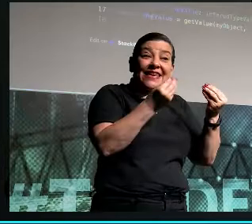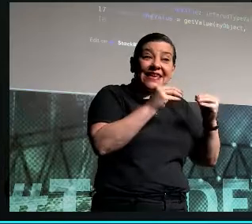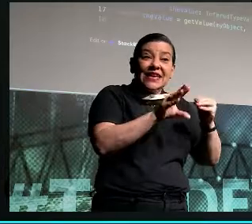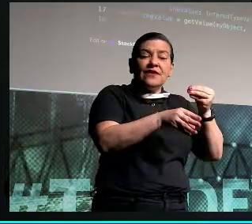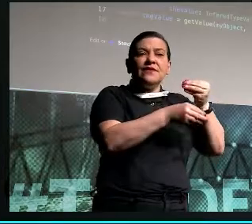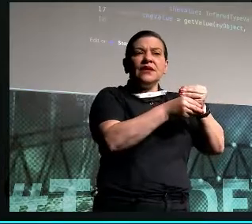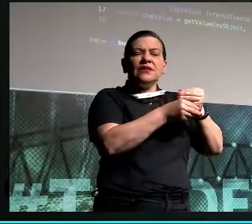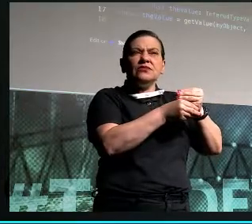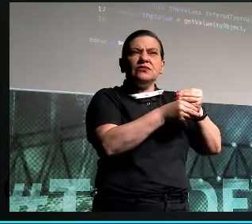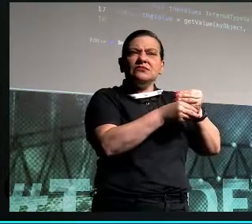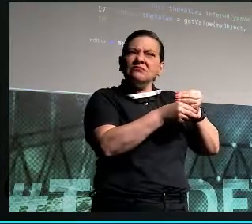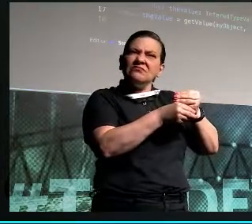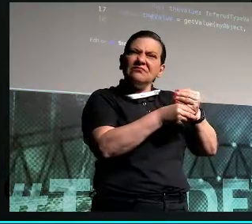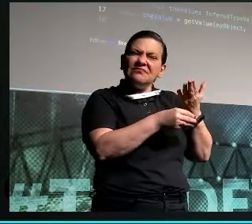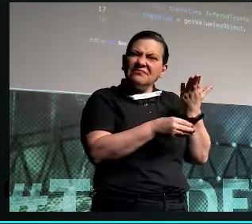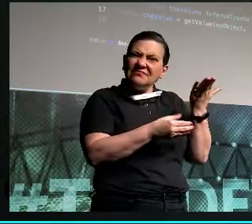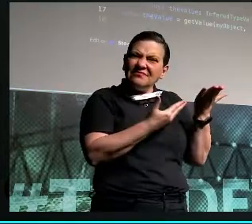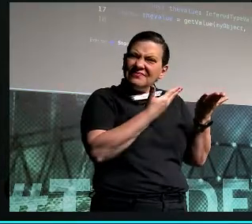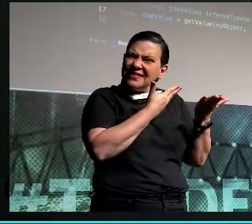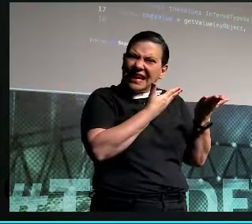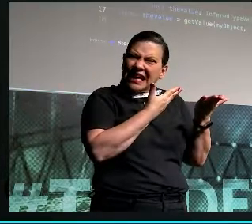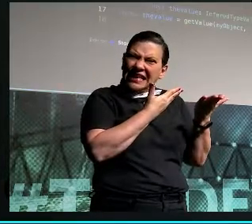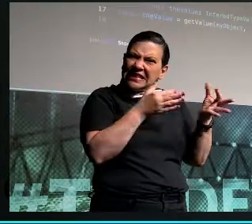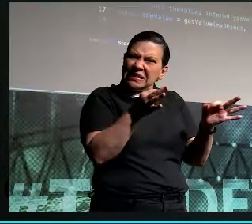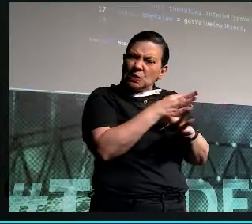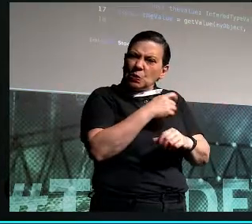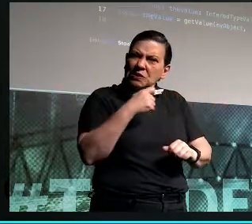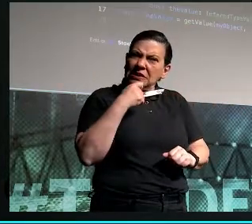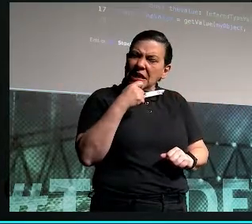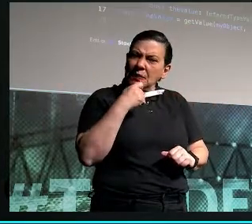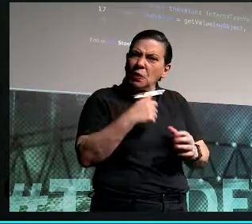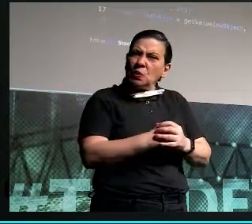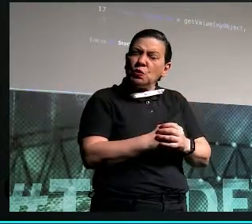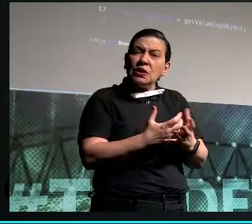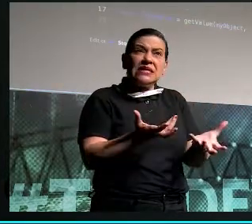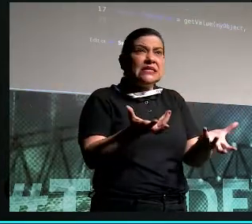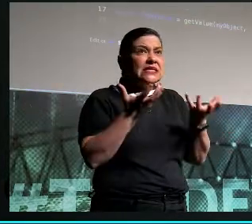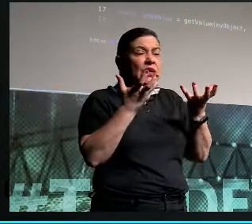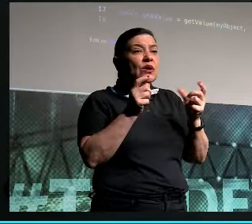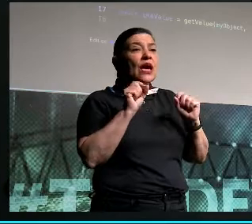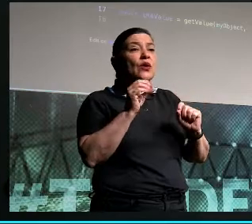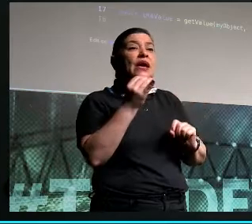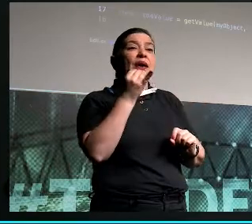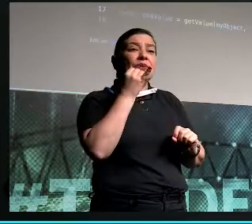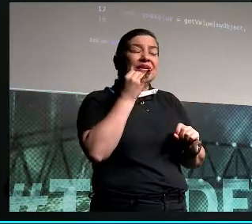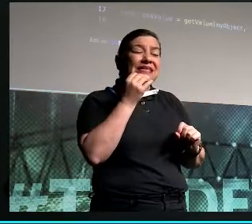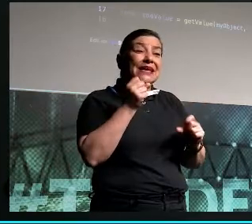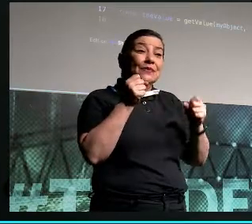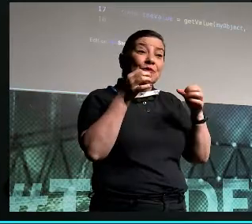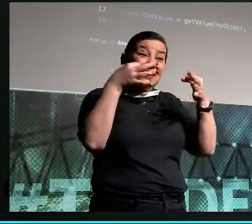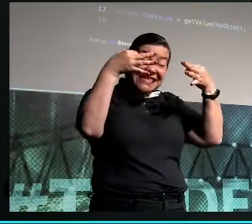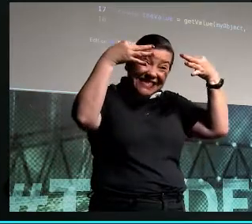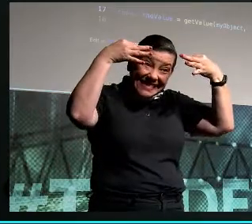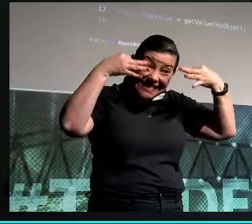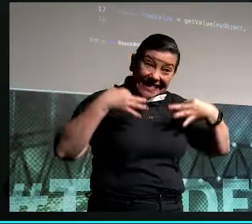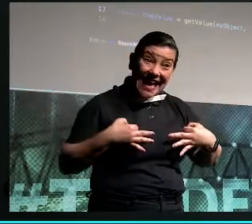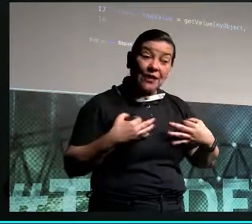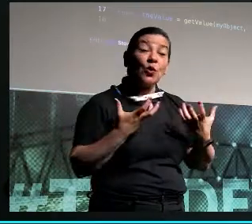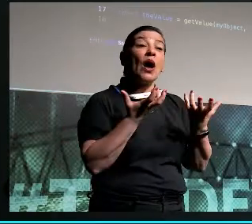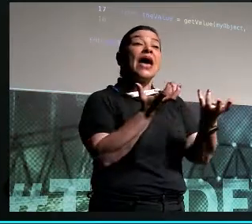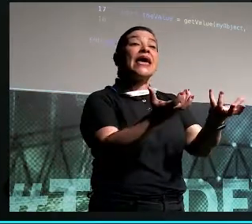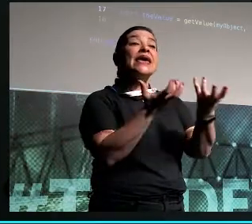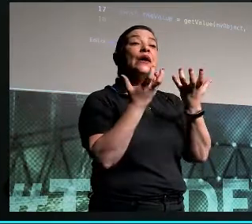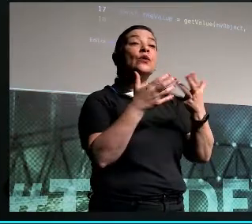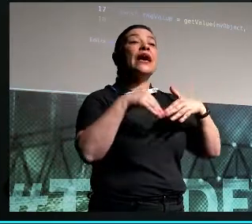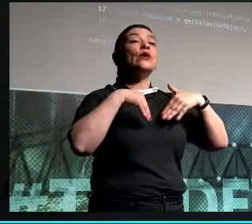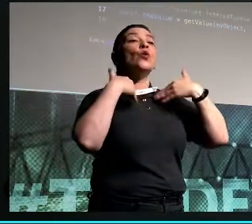falar, William, mas isso daqui não está bom o suficiente. E se eu passasse para ele exatamente qual que é a propriedade que eu quero, ele não me